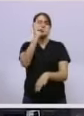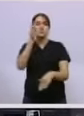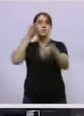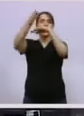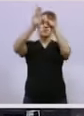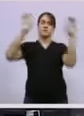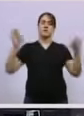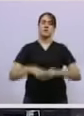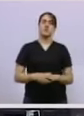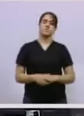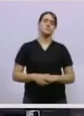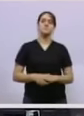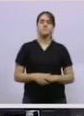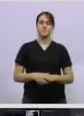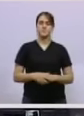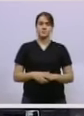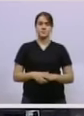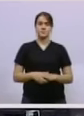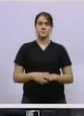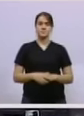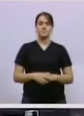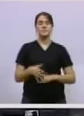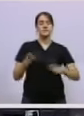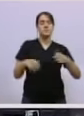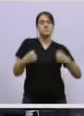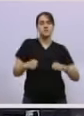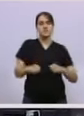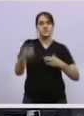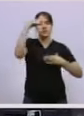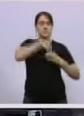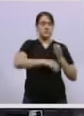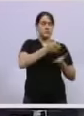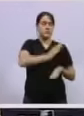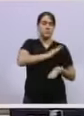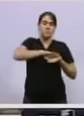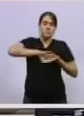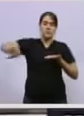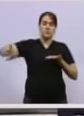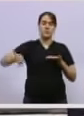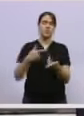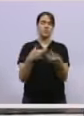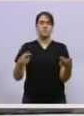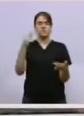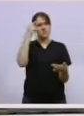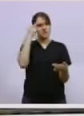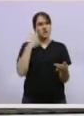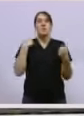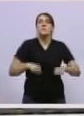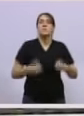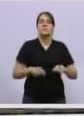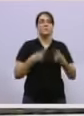coisas, ainda que seja preciso cortar dentro de você uma série de coisas que você acha que não pode viver sem. Queira o